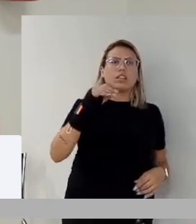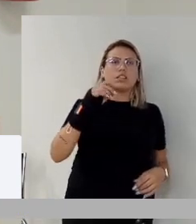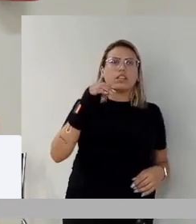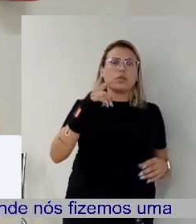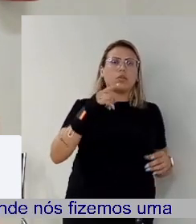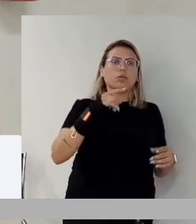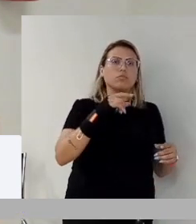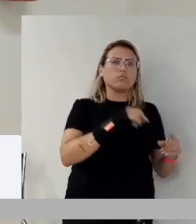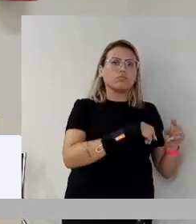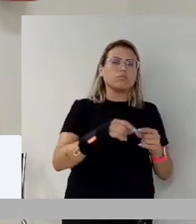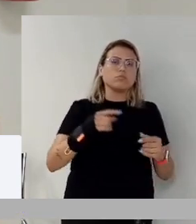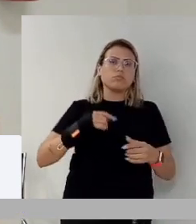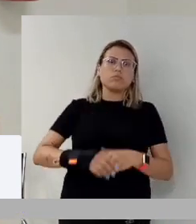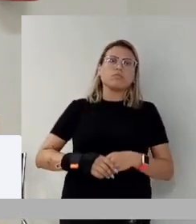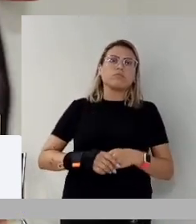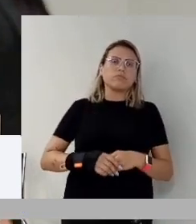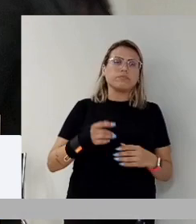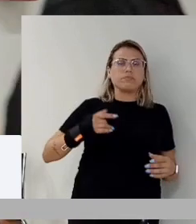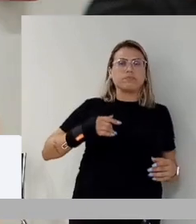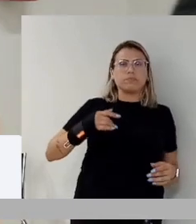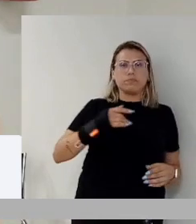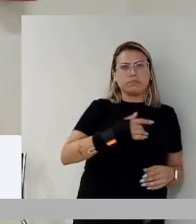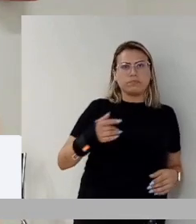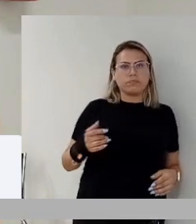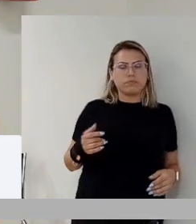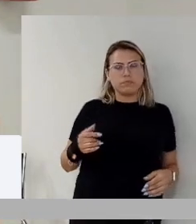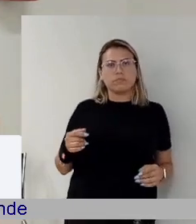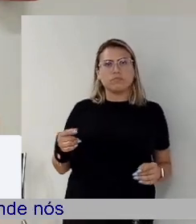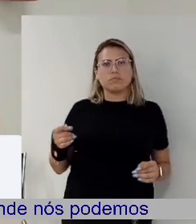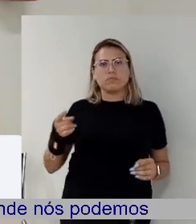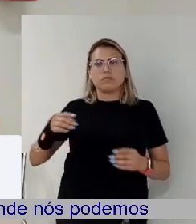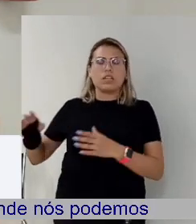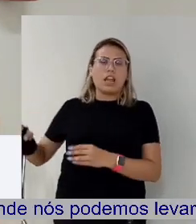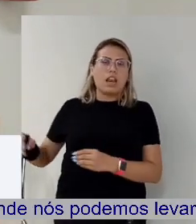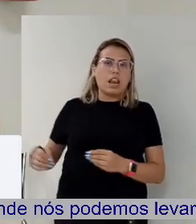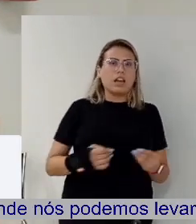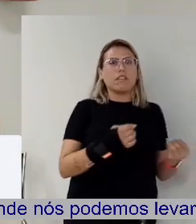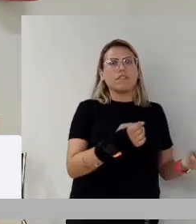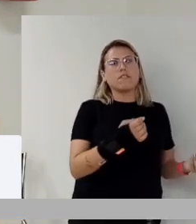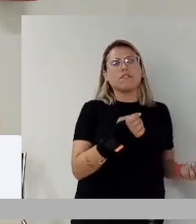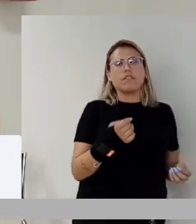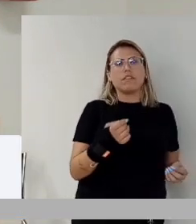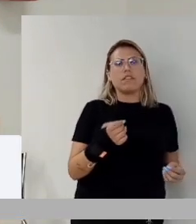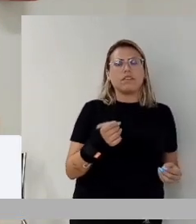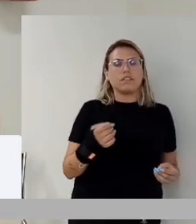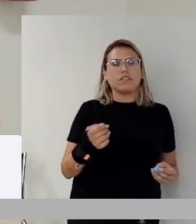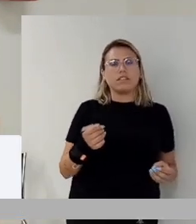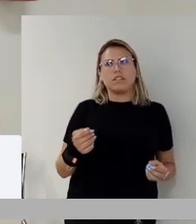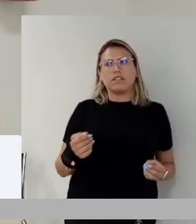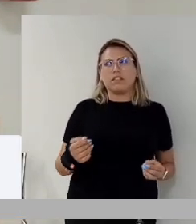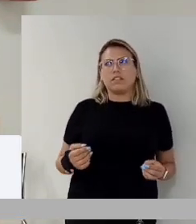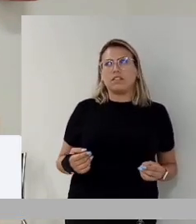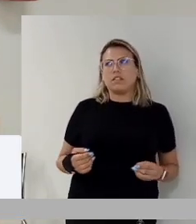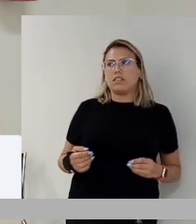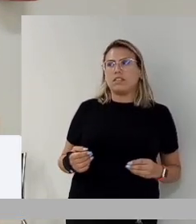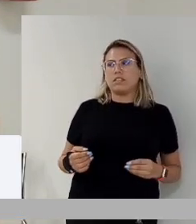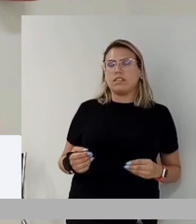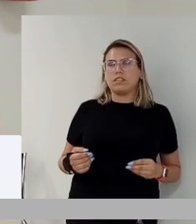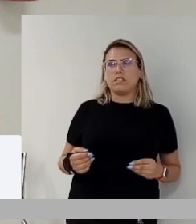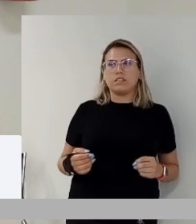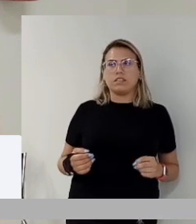parceria com a Secretaria de Saúde onde nós podemos levar até o auditório da secretaria eh